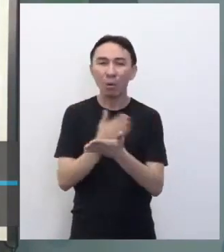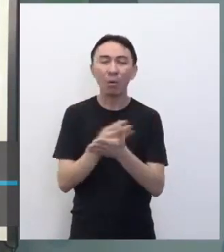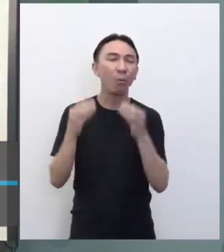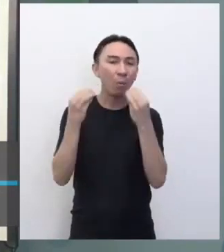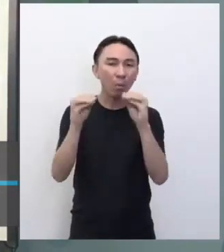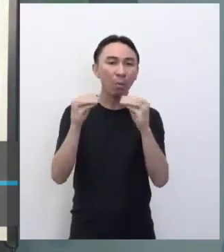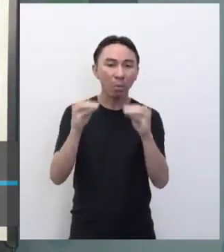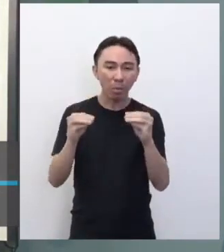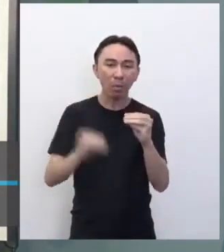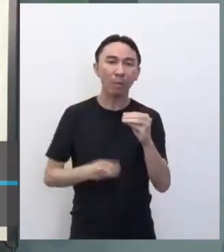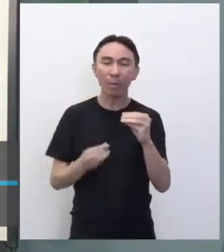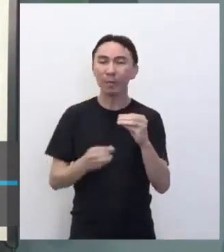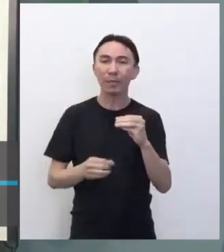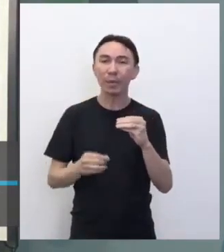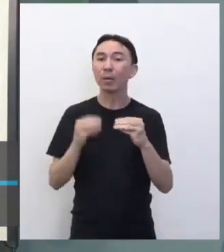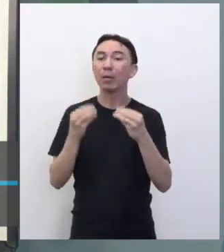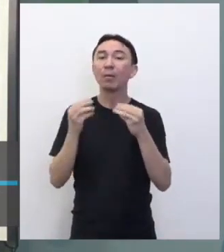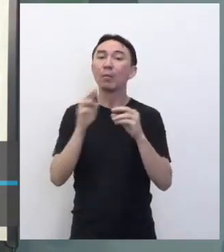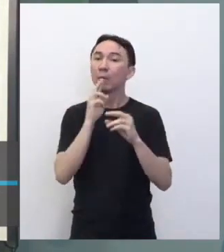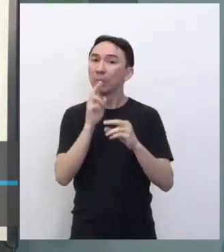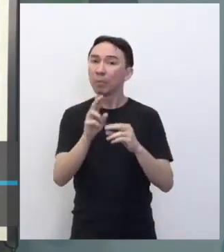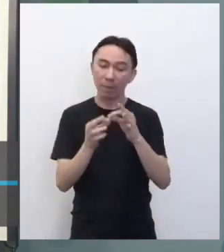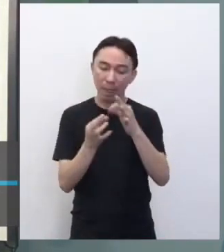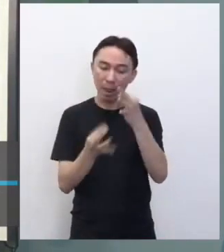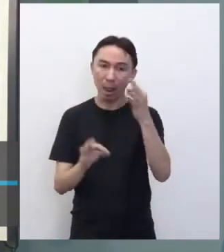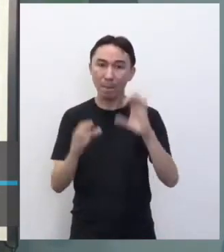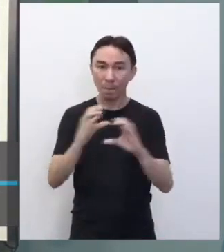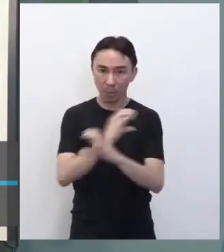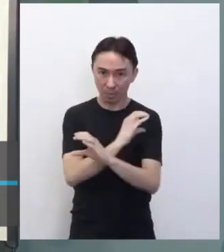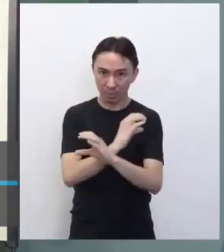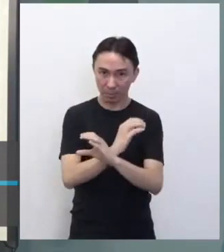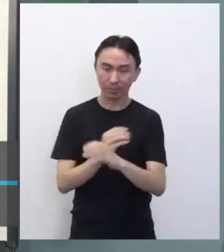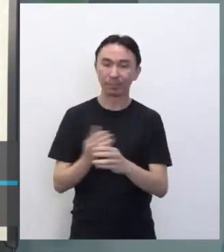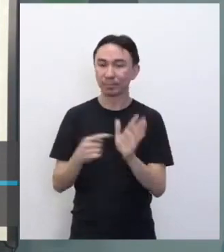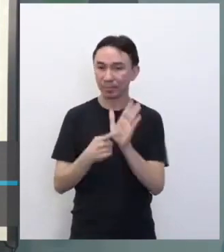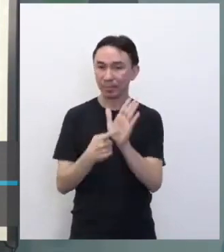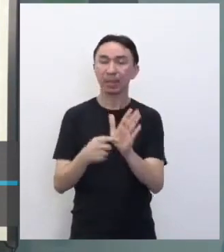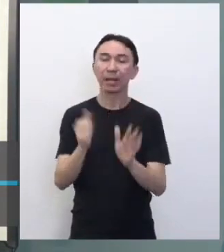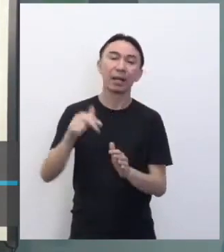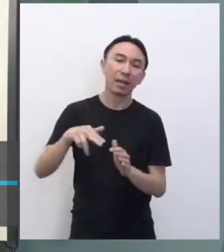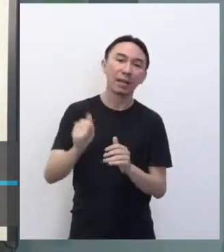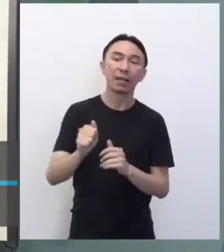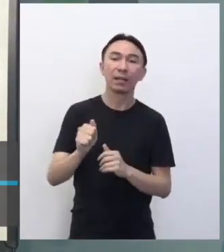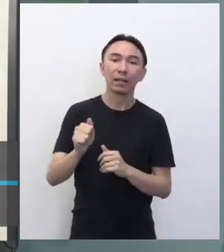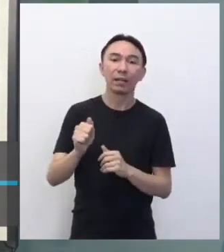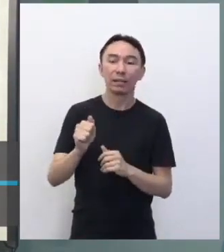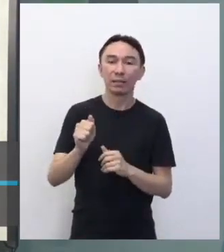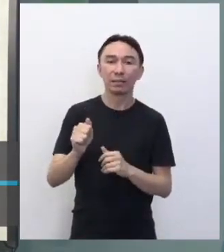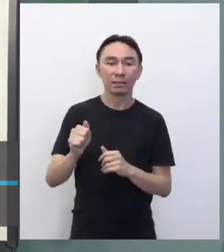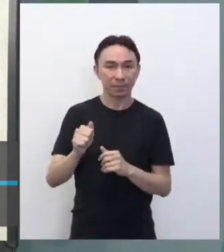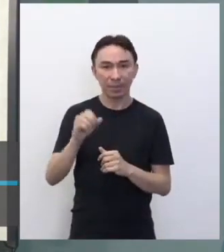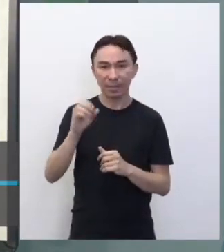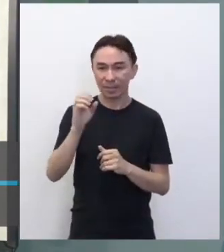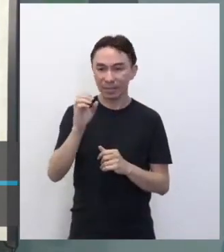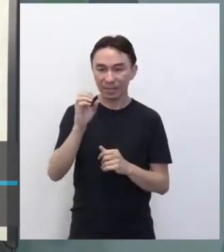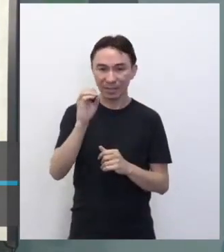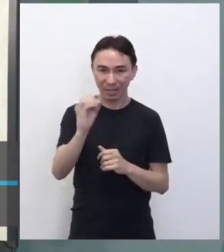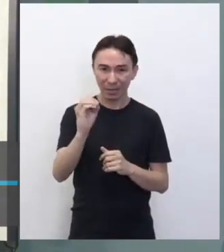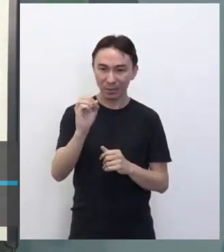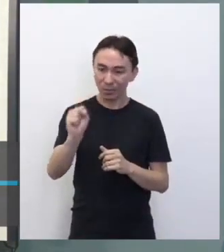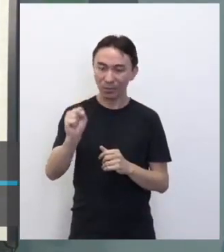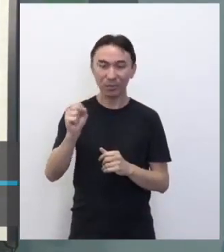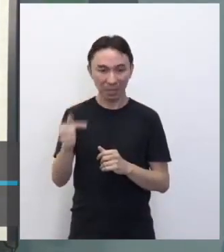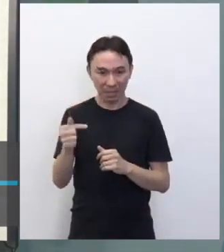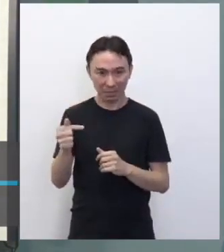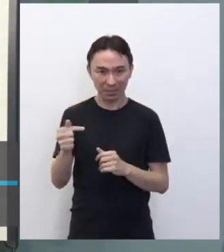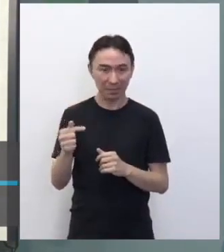longa ali, completa, bonitinha, do jeito que a gente pede, ok? Então, a gente teve a Ana Flávia, PI087. Estou falando os números porque os nomes